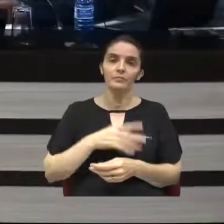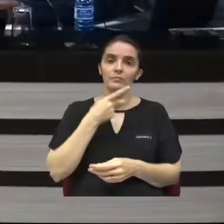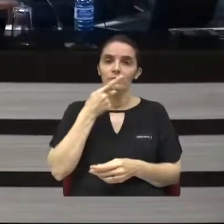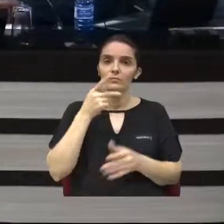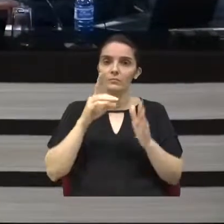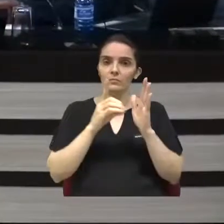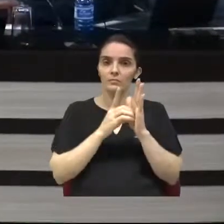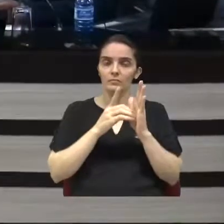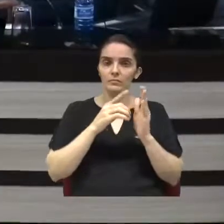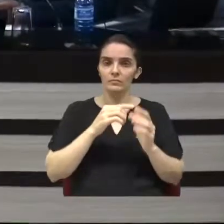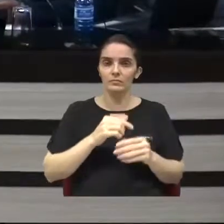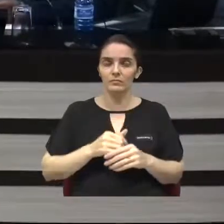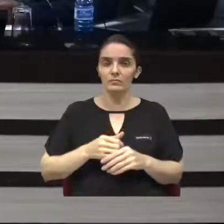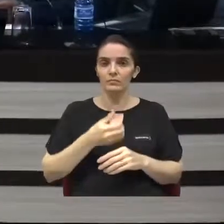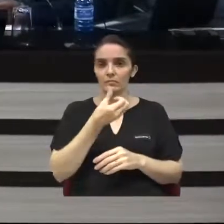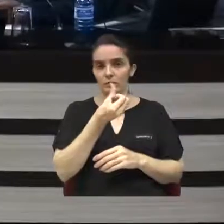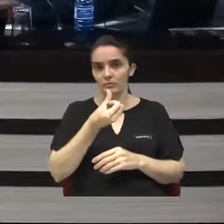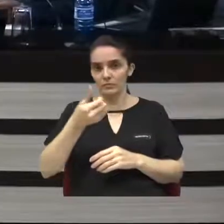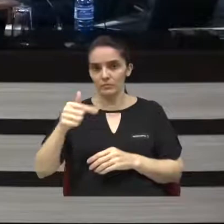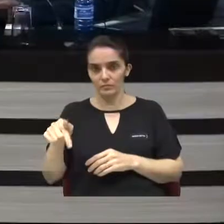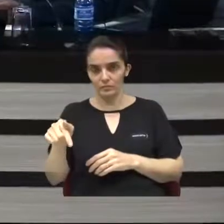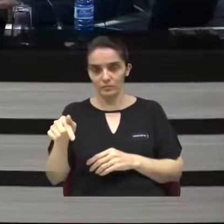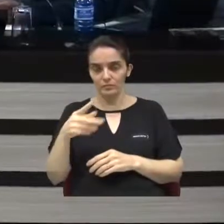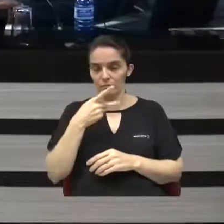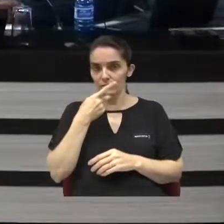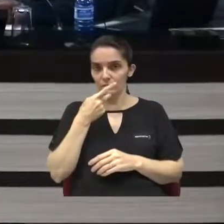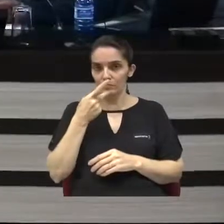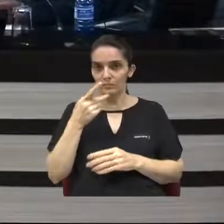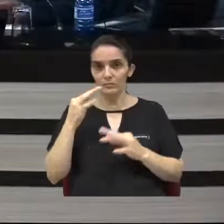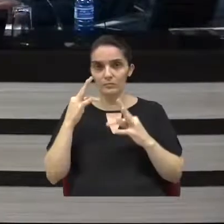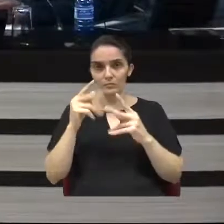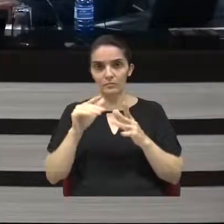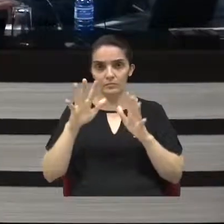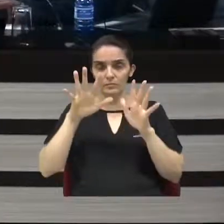Decreto-Lei 201/67, que trata dos crimes de